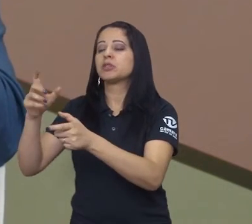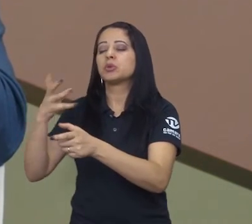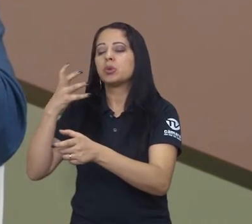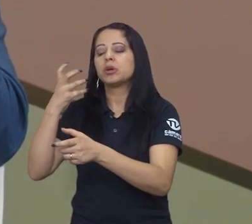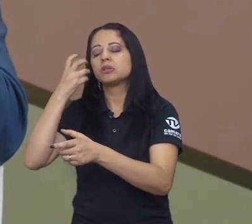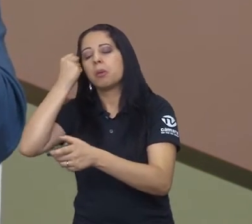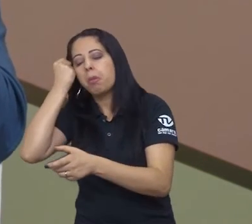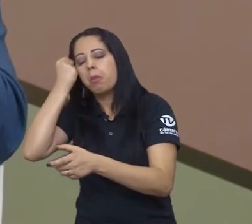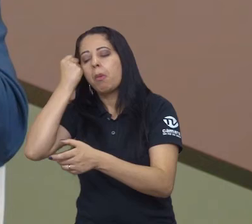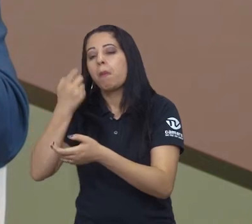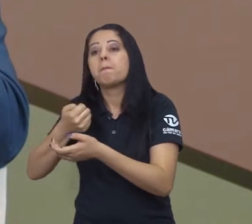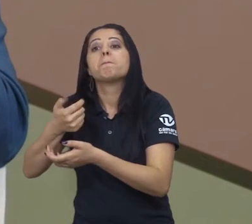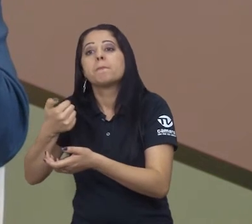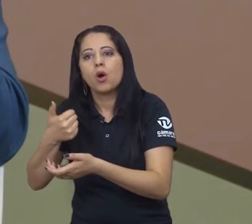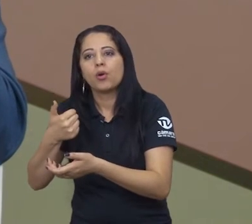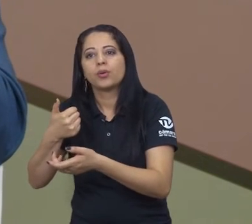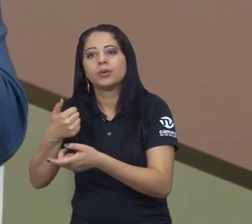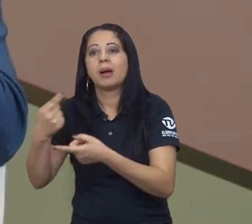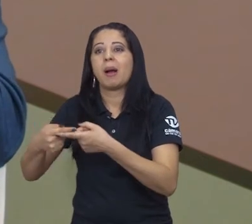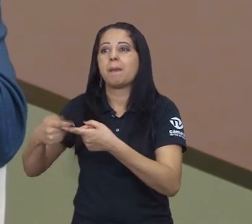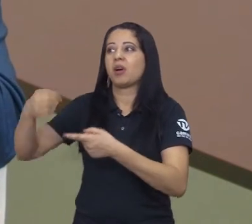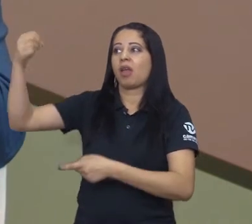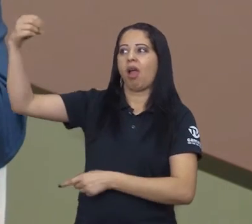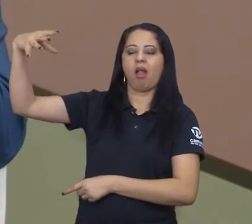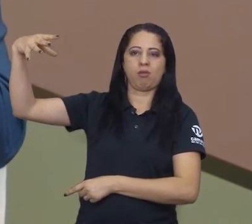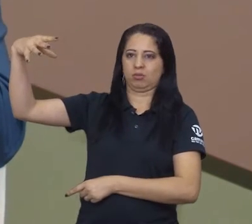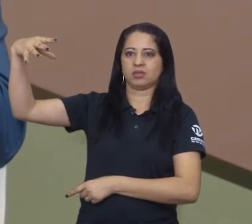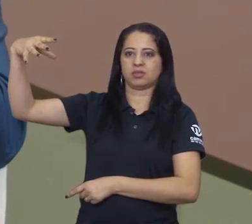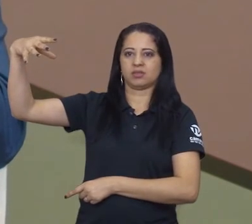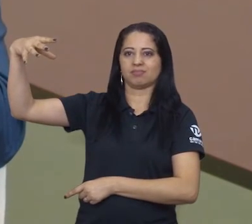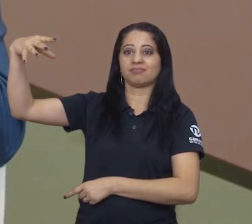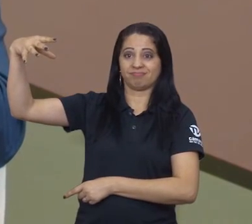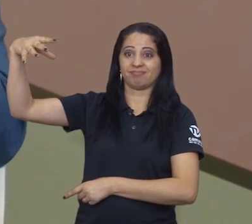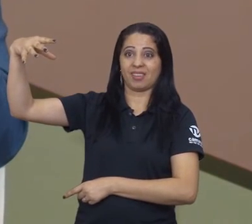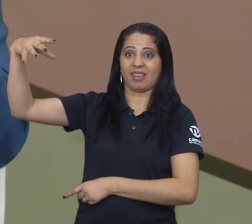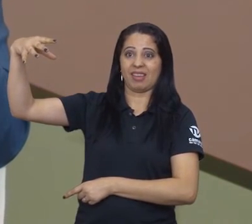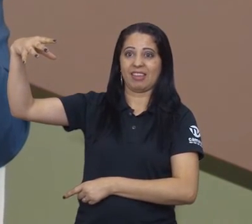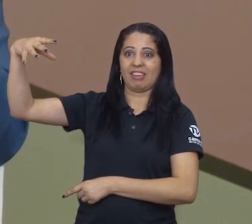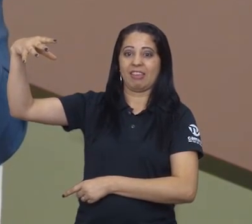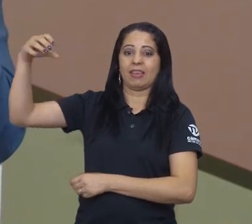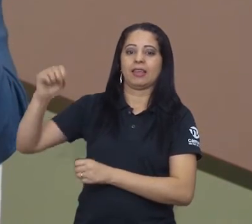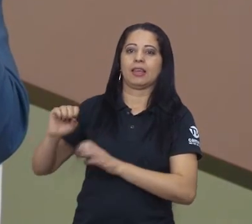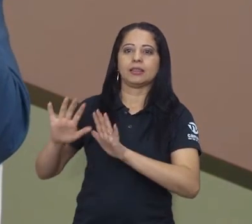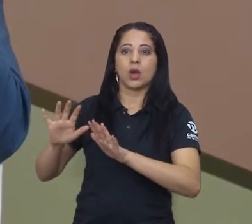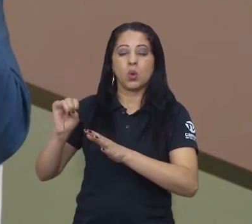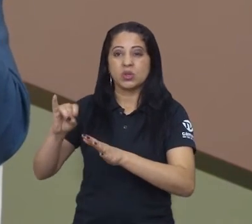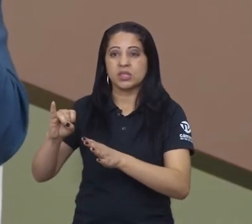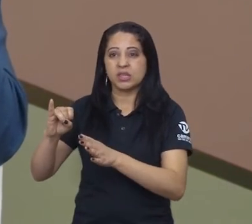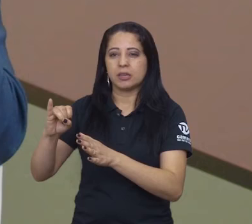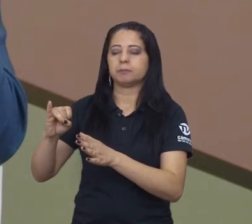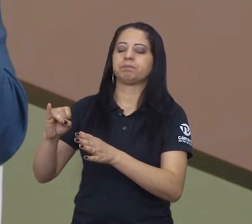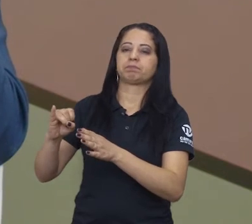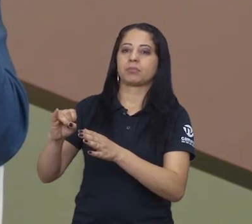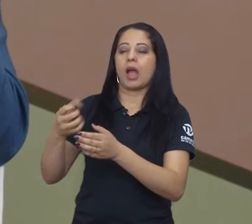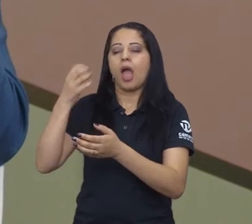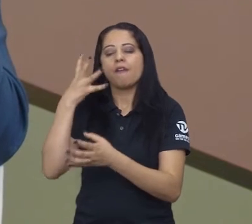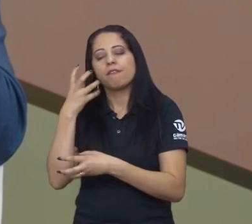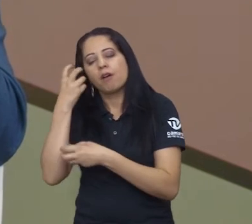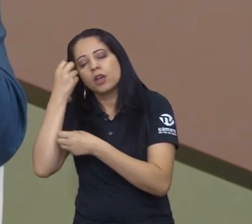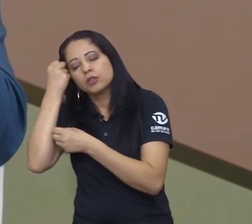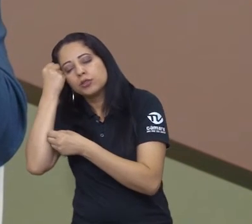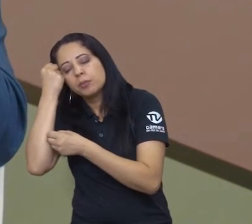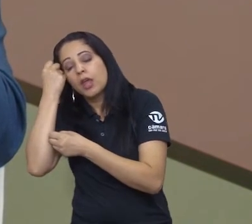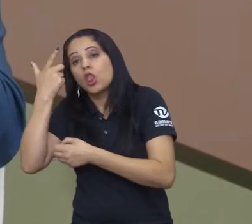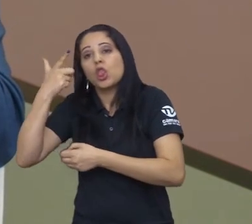ficar acordado dormir tarde sua melatonina não consegue ser produzida você não consegue reparar o seu corpo